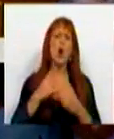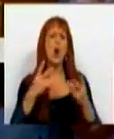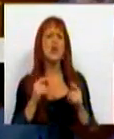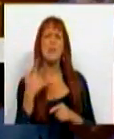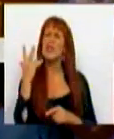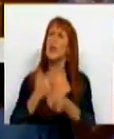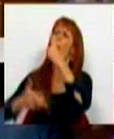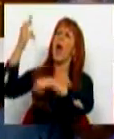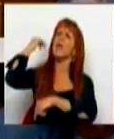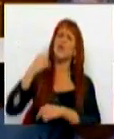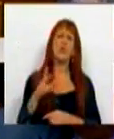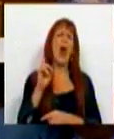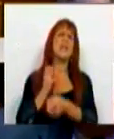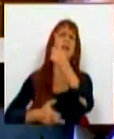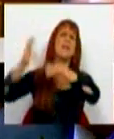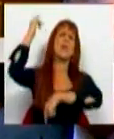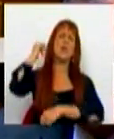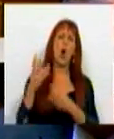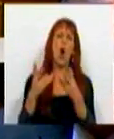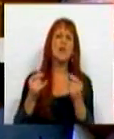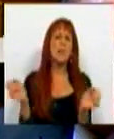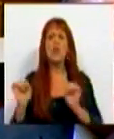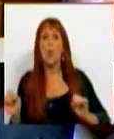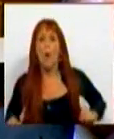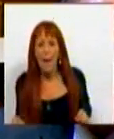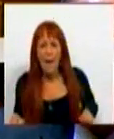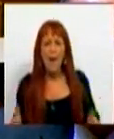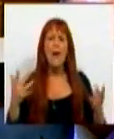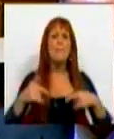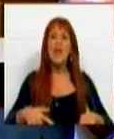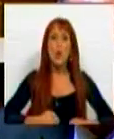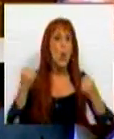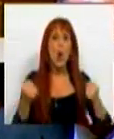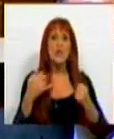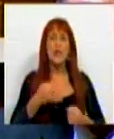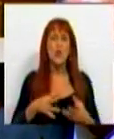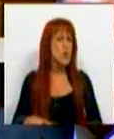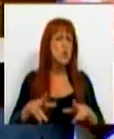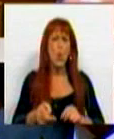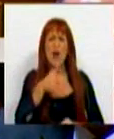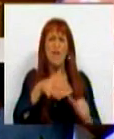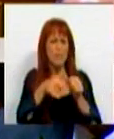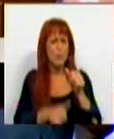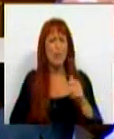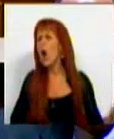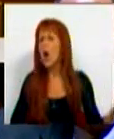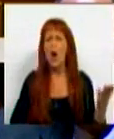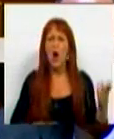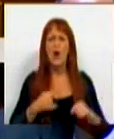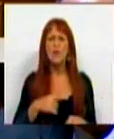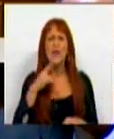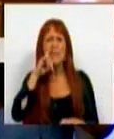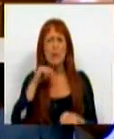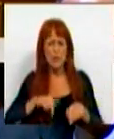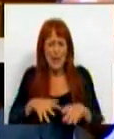de há 5 anos, de há 6 anos, de orçamentos que não existem, mas o que não conseguiram em nenhuma das intervenções fazer foi desmentir